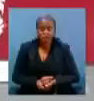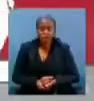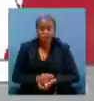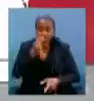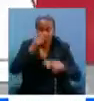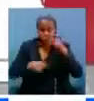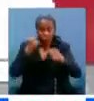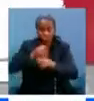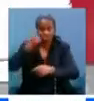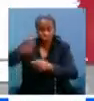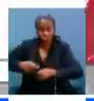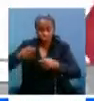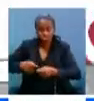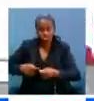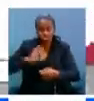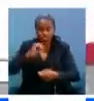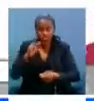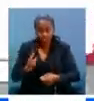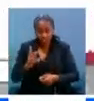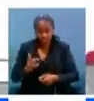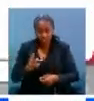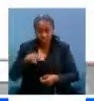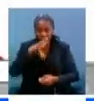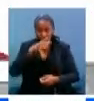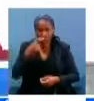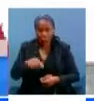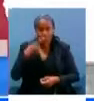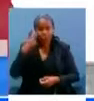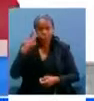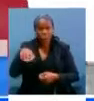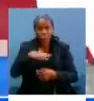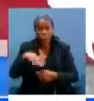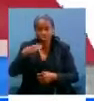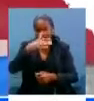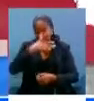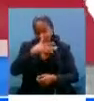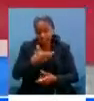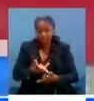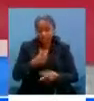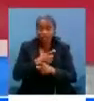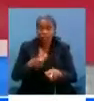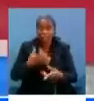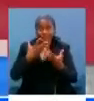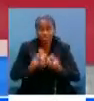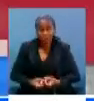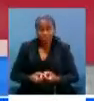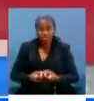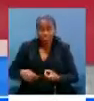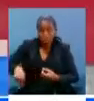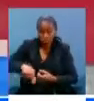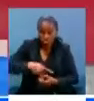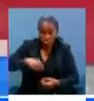Os agricultores e criadores da Ribeira de Calhau, em São Vicente, dizem que estão a viver uma situação calamitosa devido à seca. Os poços